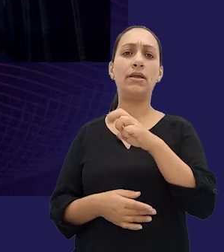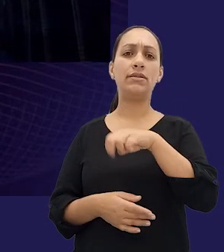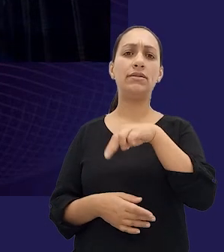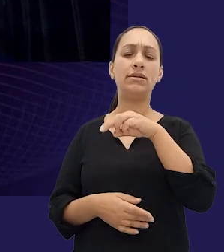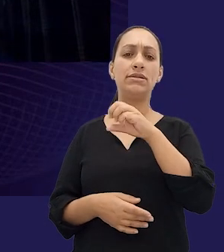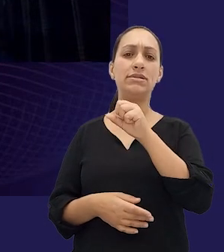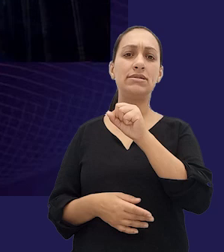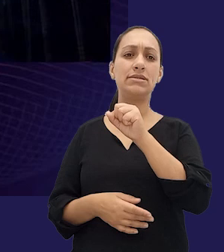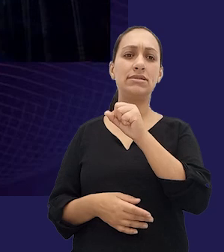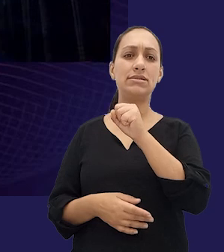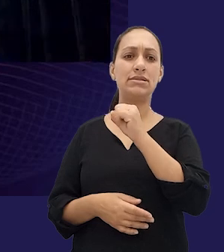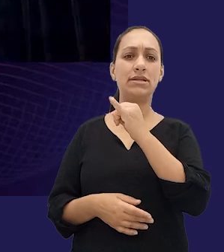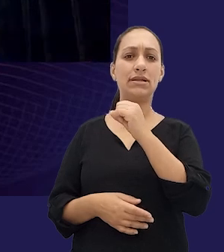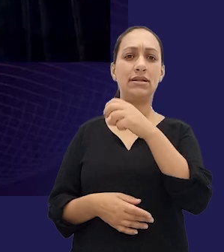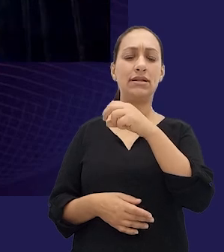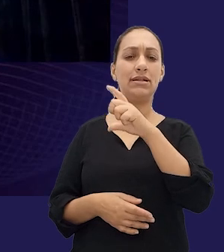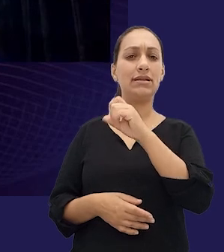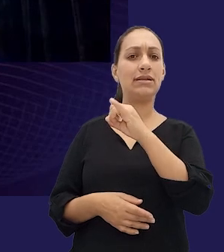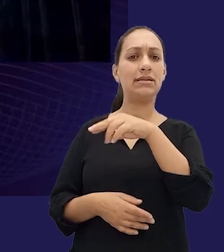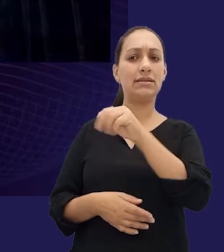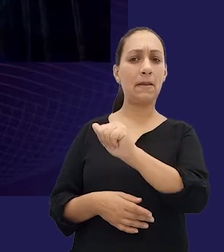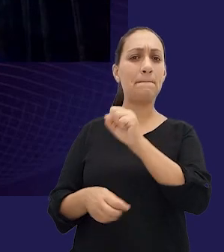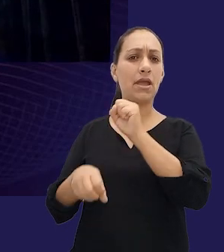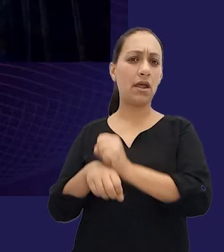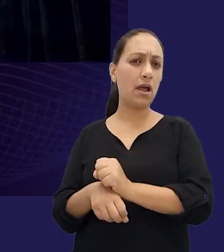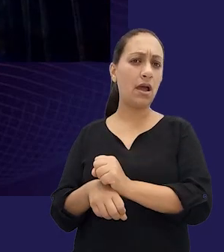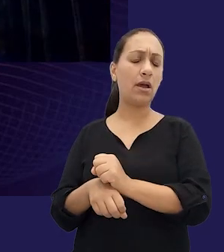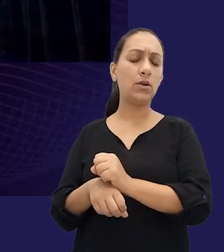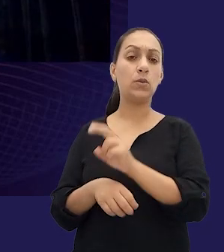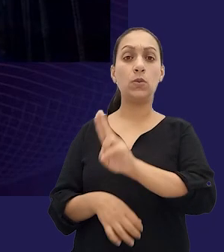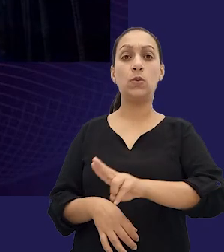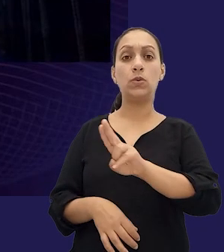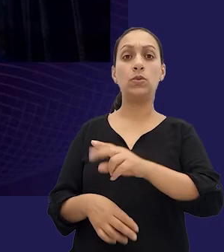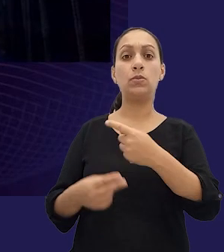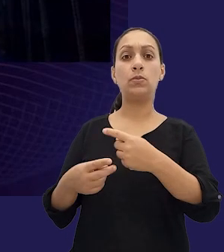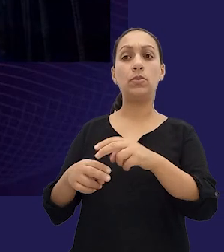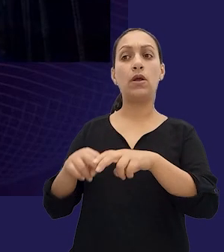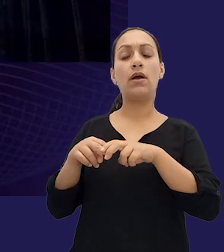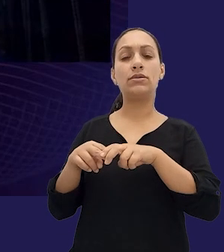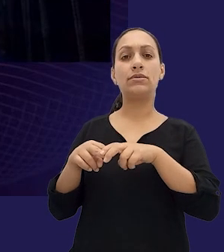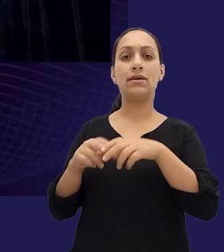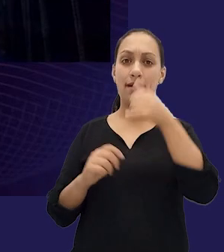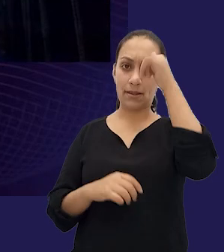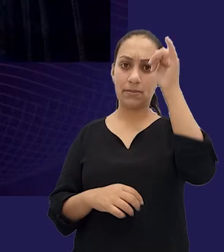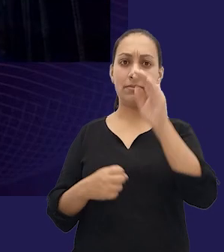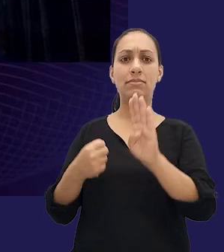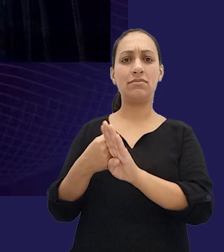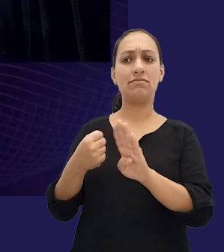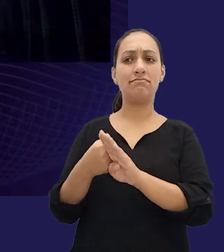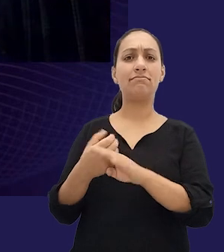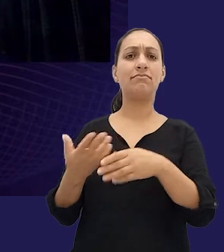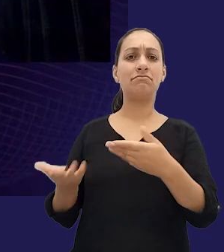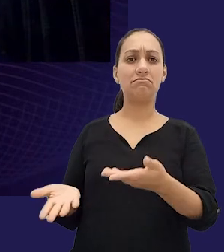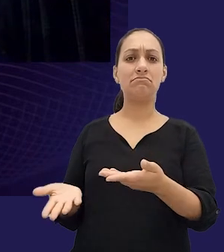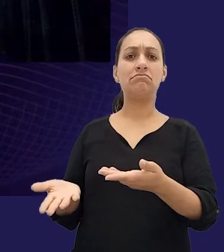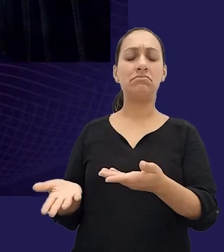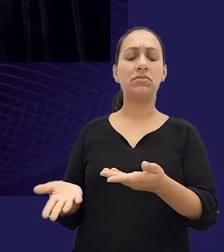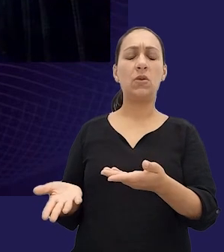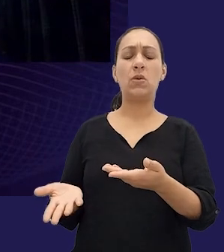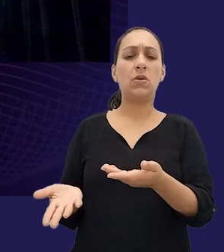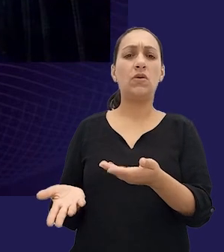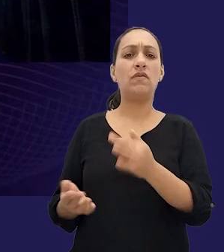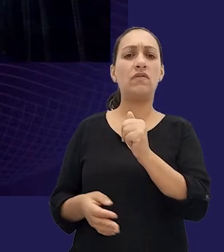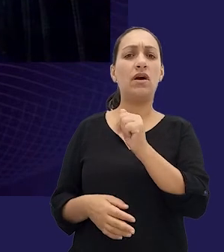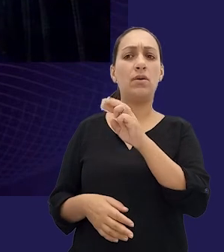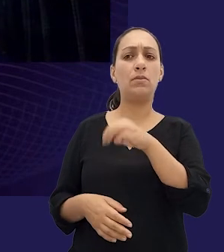ali. Aí pararam o uso por causa da questão do surgimento dos antimicrobianos ali, a penicilina da vida. Será que o fago